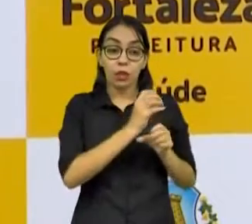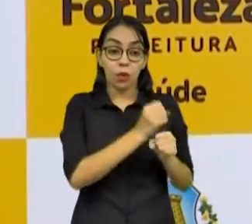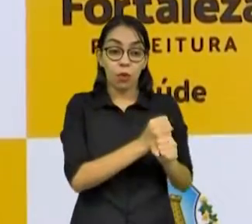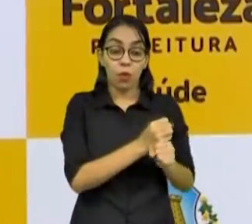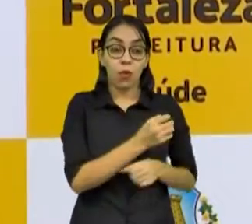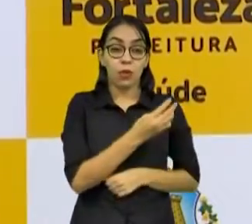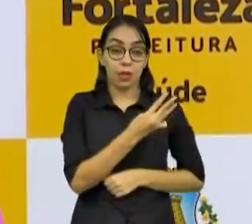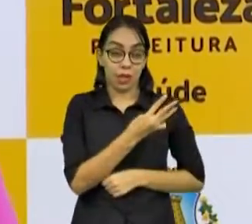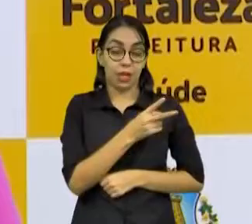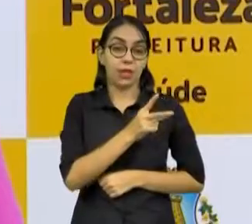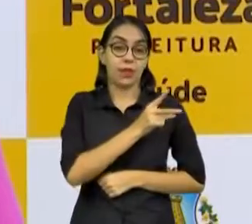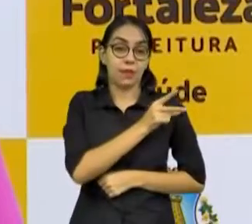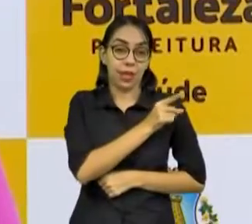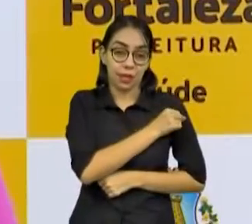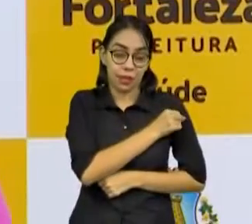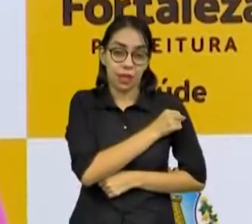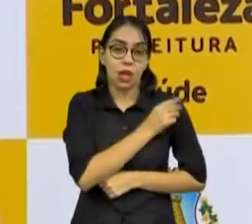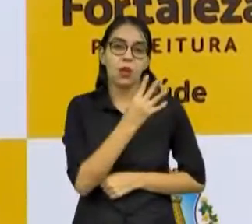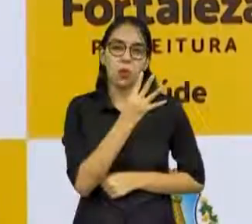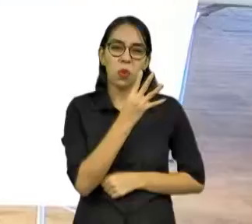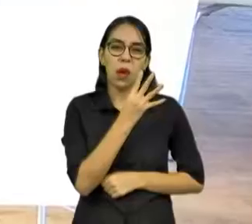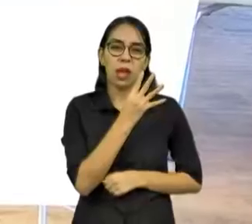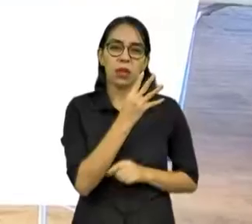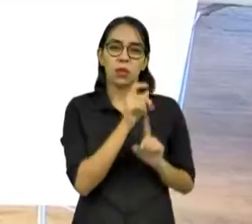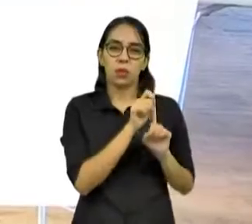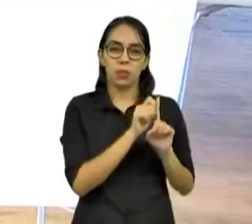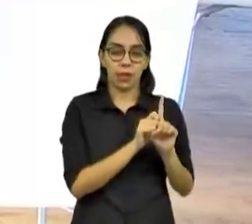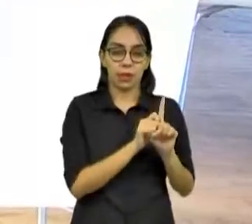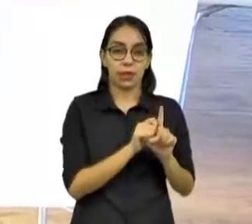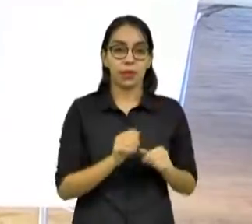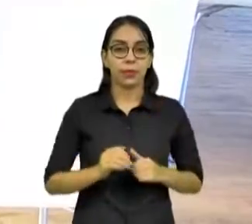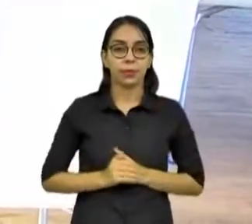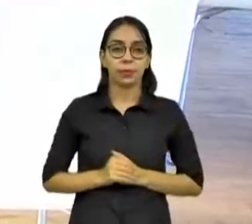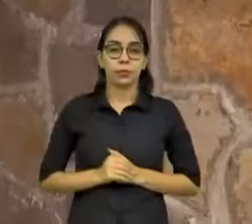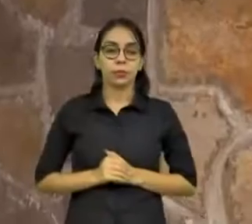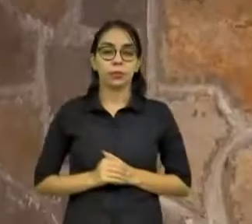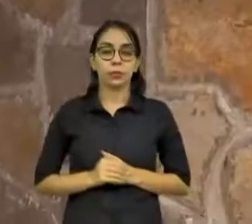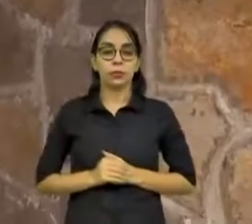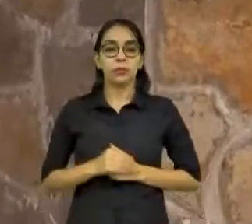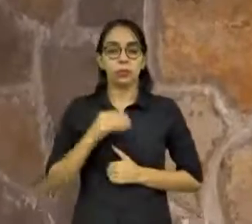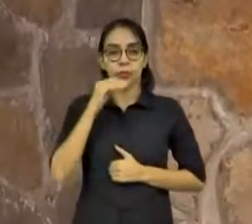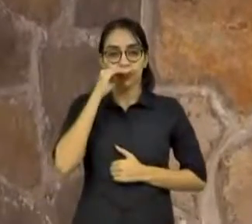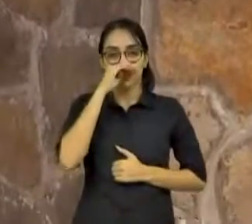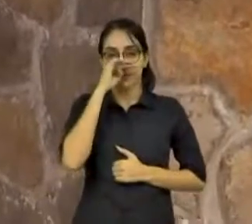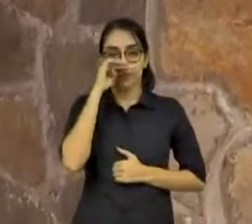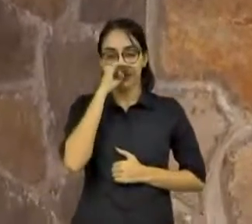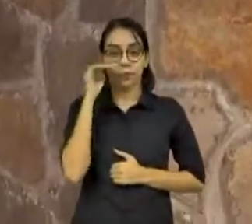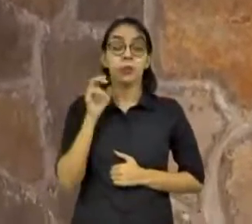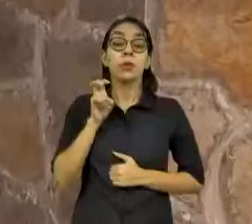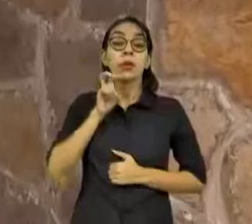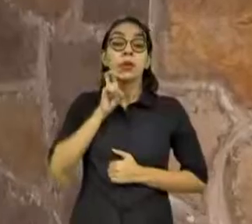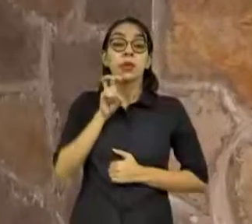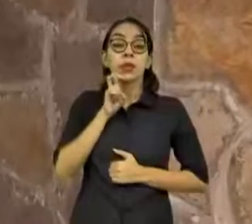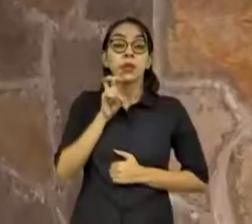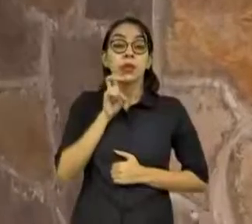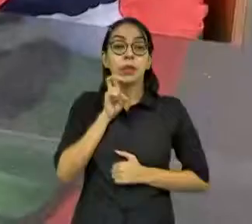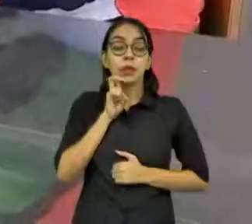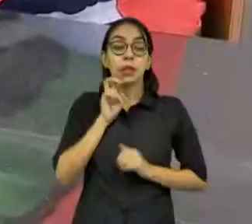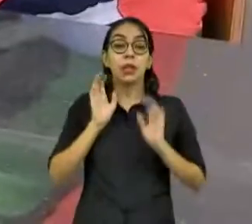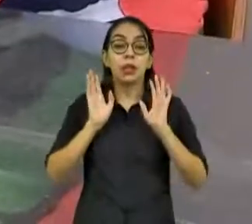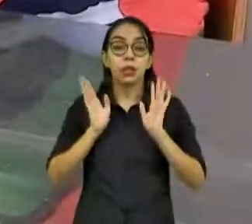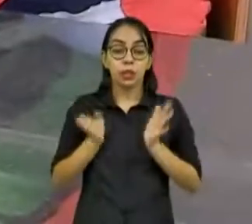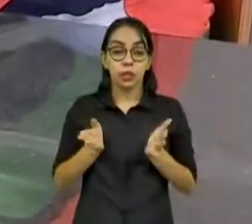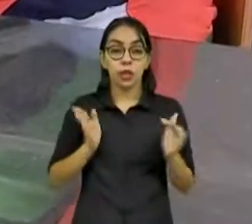tomaram a terceira dose e que sejam residentes de Fortaleza. Até a última quinta-feira, 466 mil pessoas